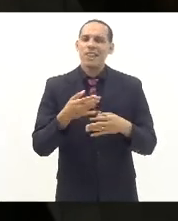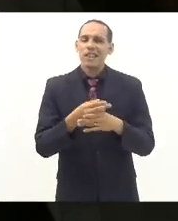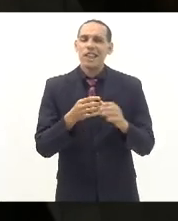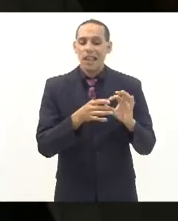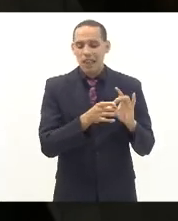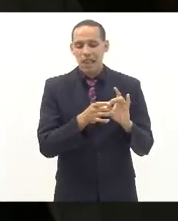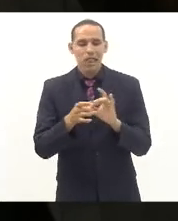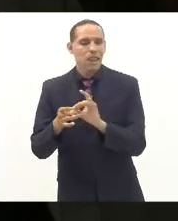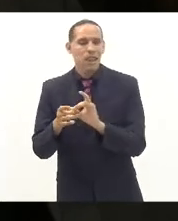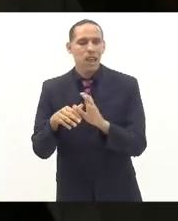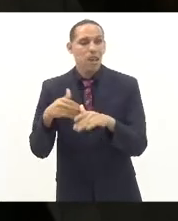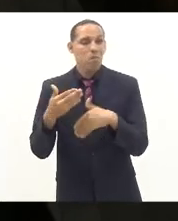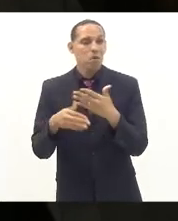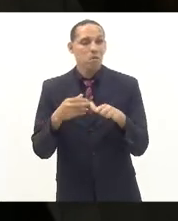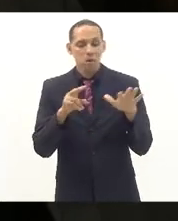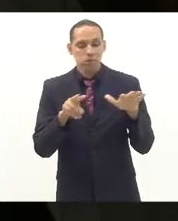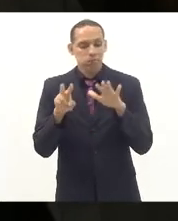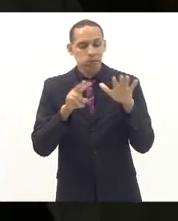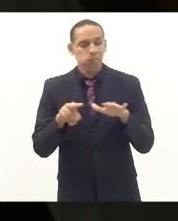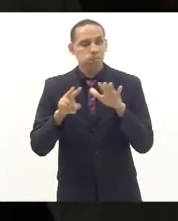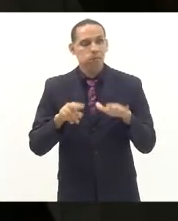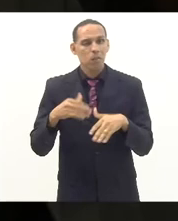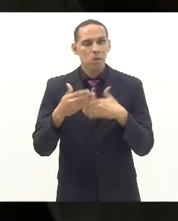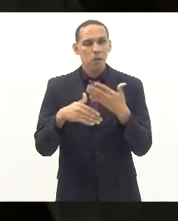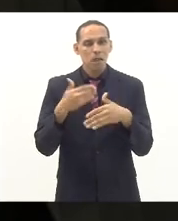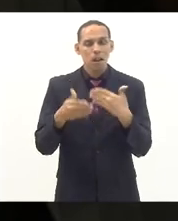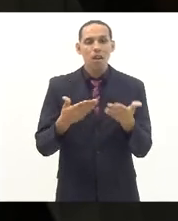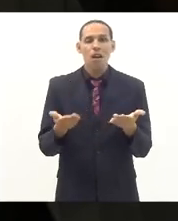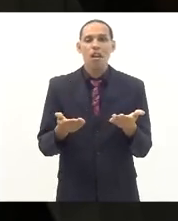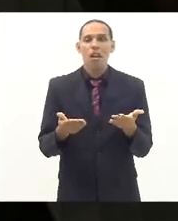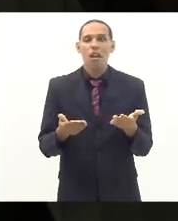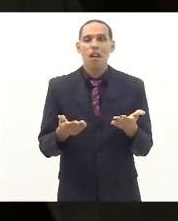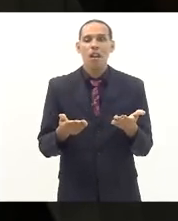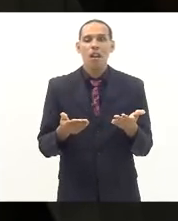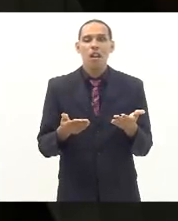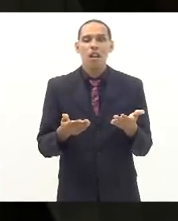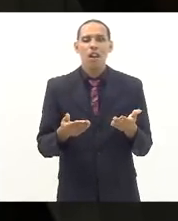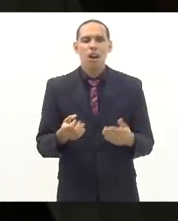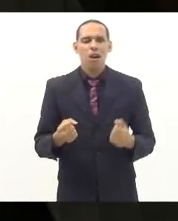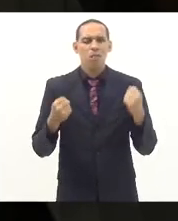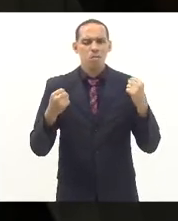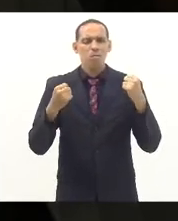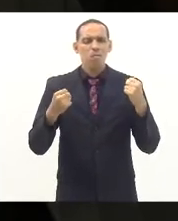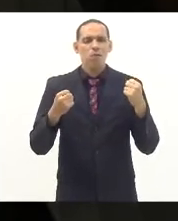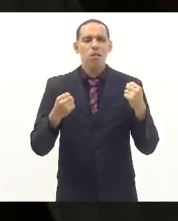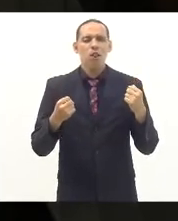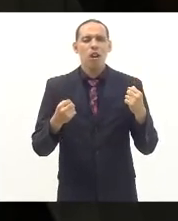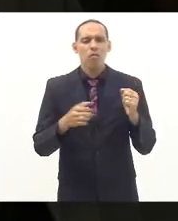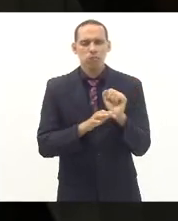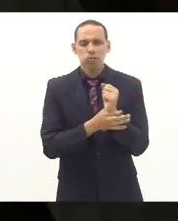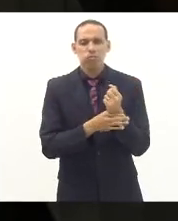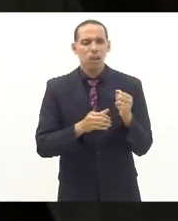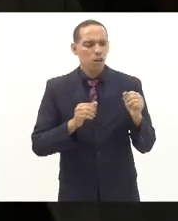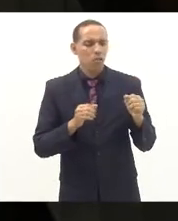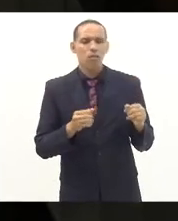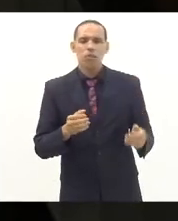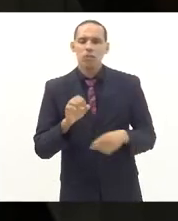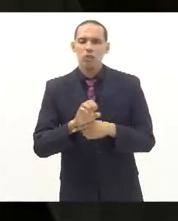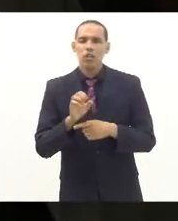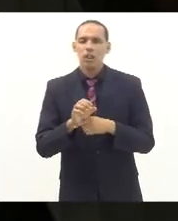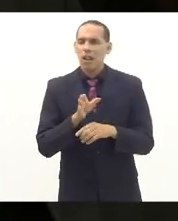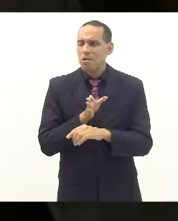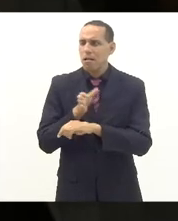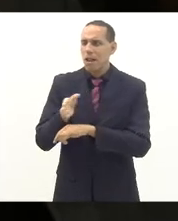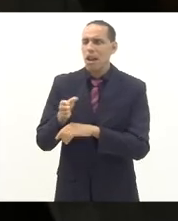semanas depois do lançamento a agenda as forças de segurança do Estado vão Jacarezinho e com truculência